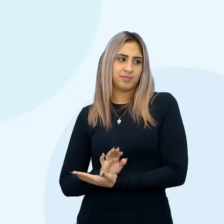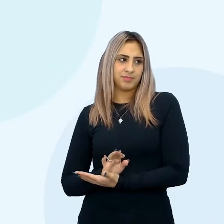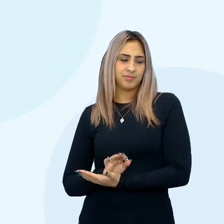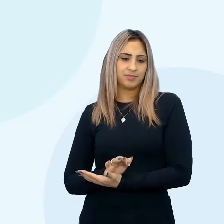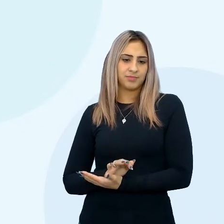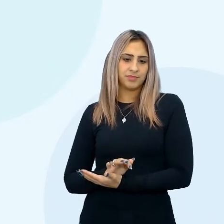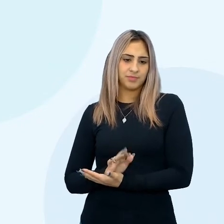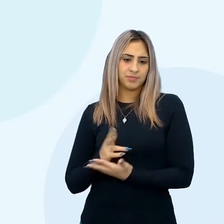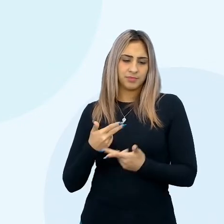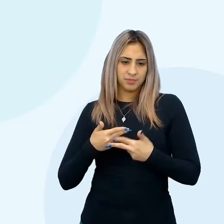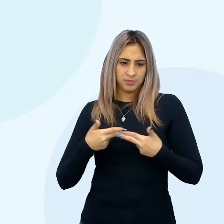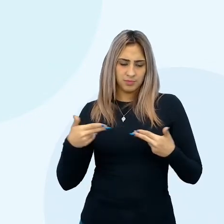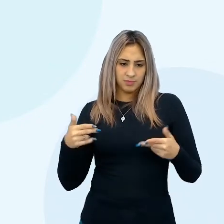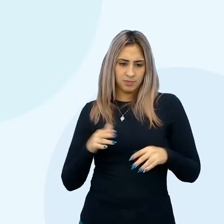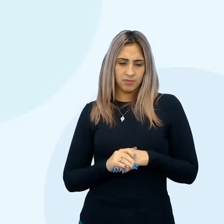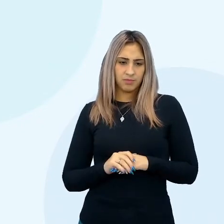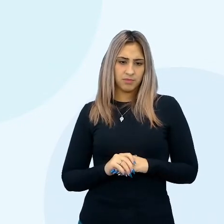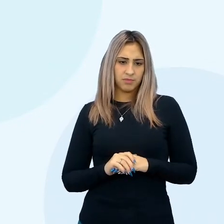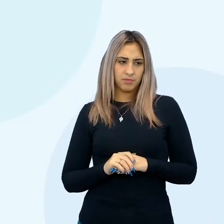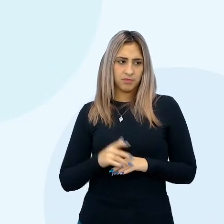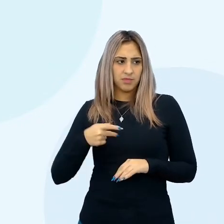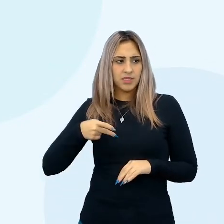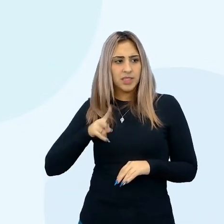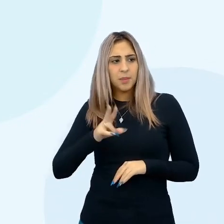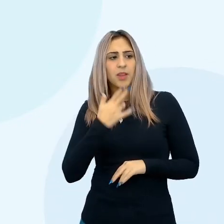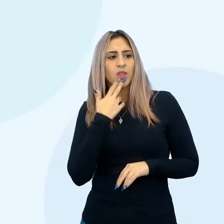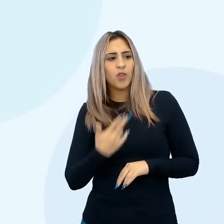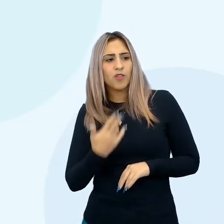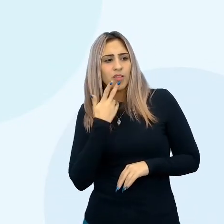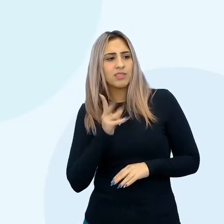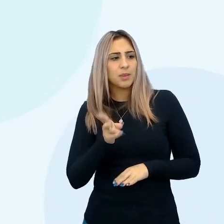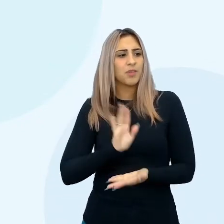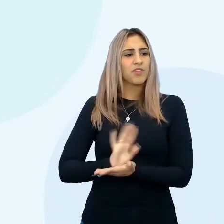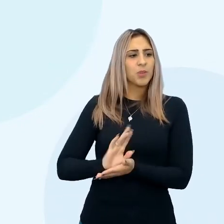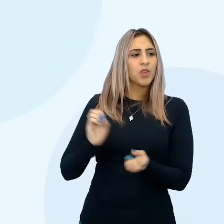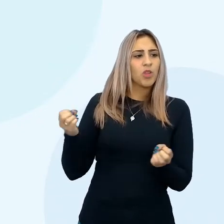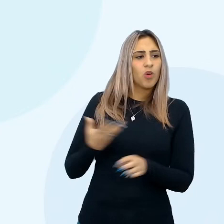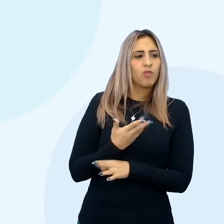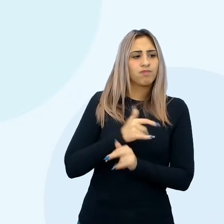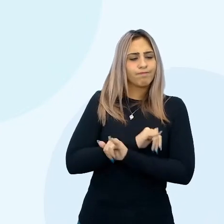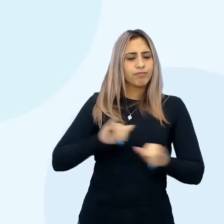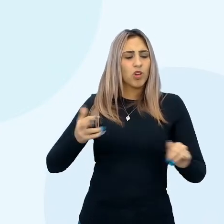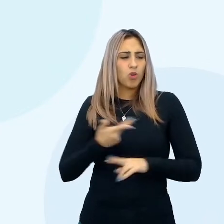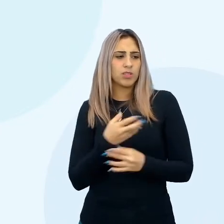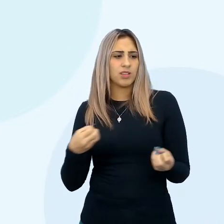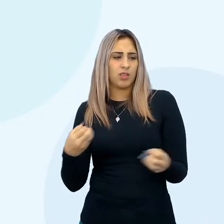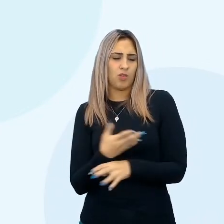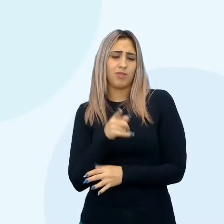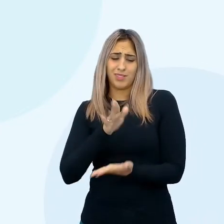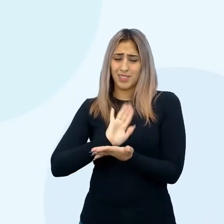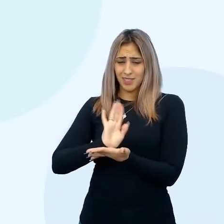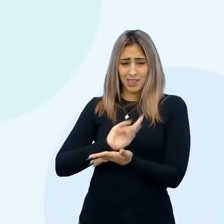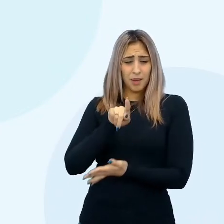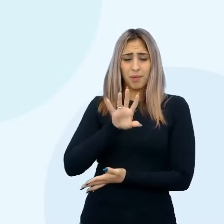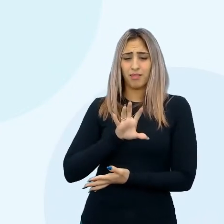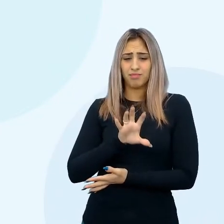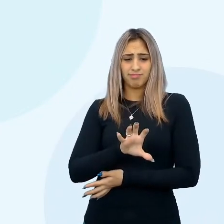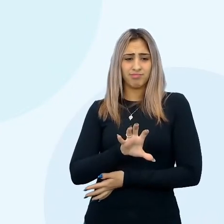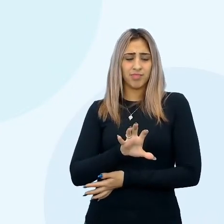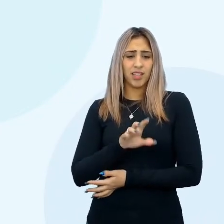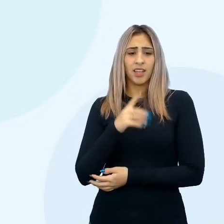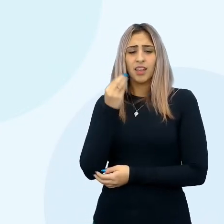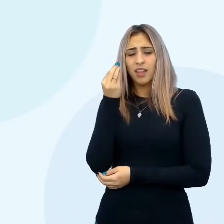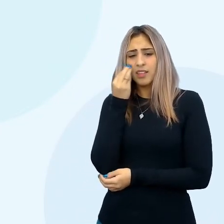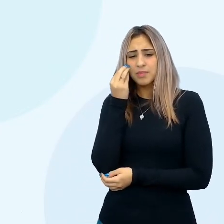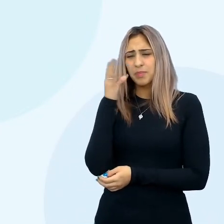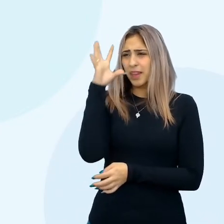Promessas, não tem essa cultura. Não é difícil. Sempre a novidade, sempre o filme novo, sempre o lançamento. Porque cinema é mercado, né? E aí tem que atender